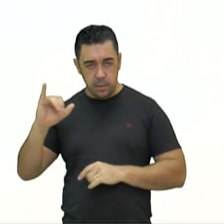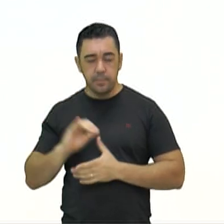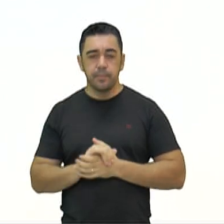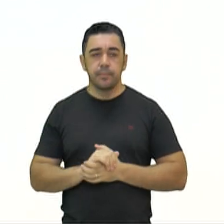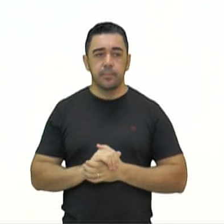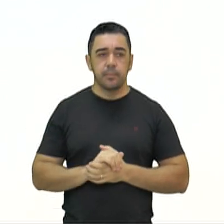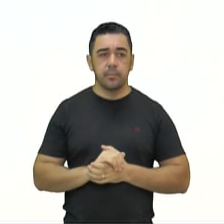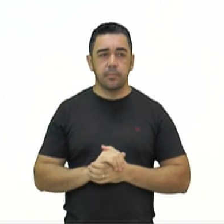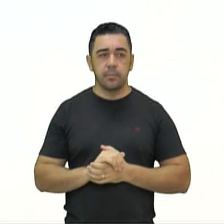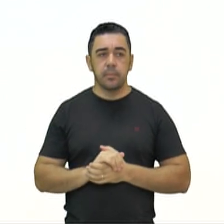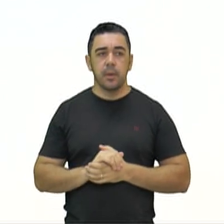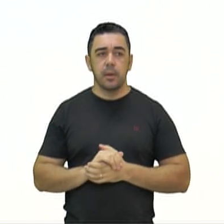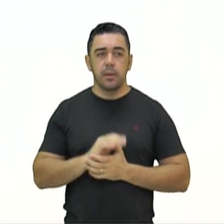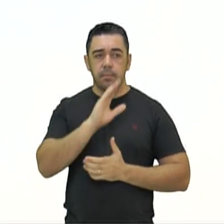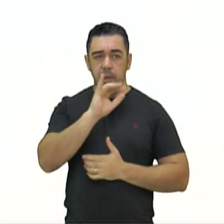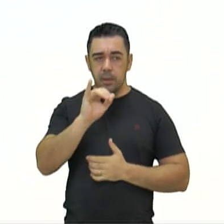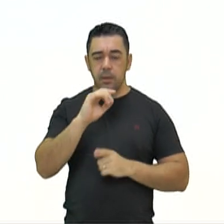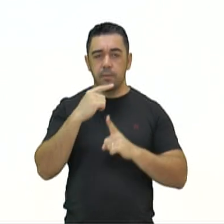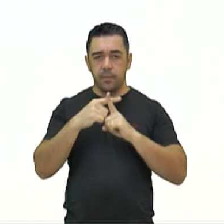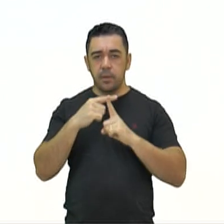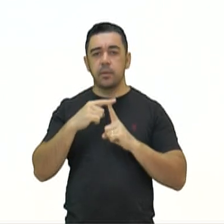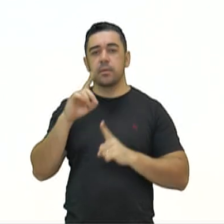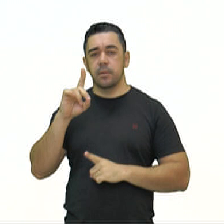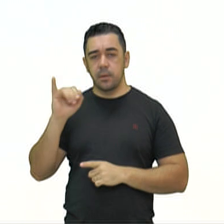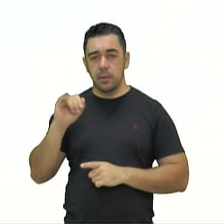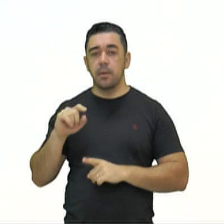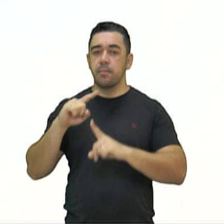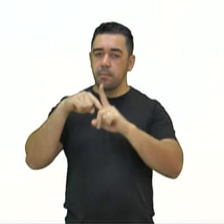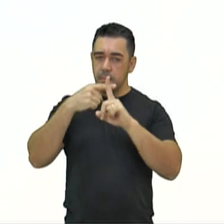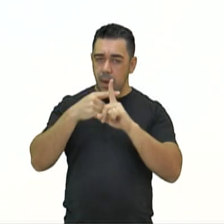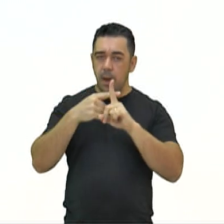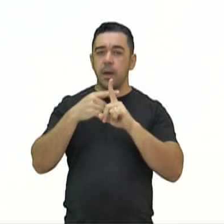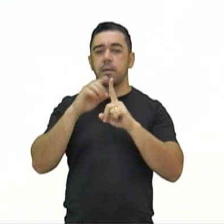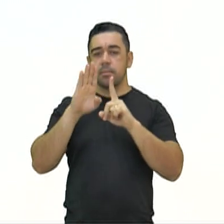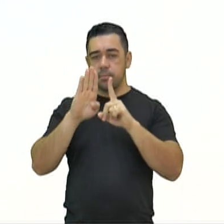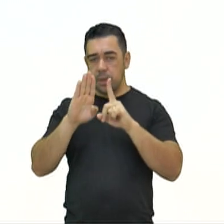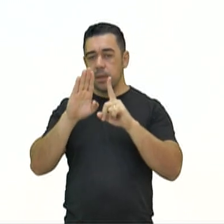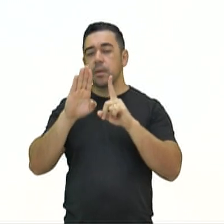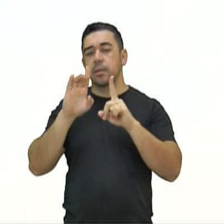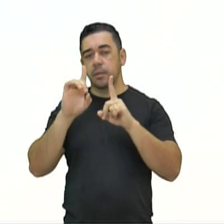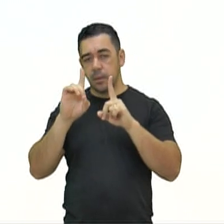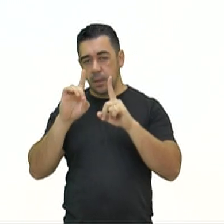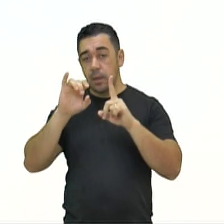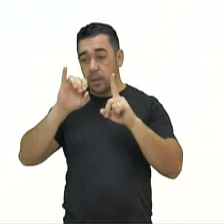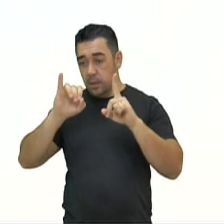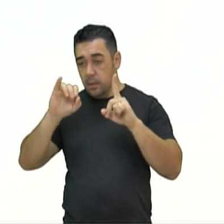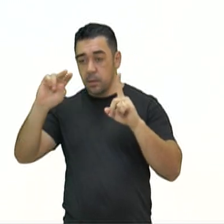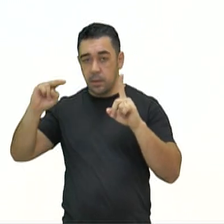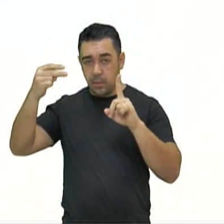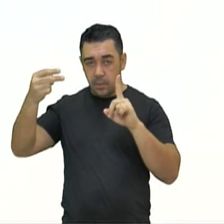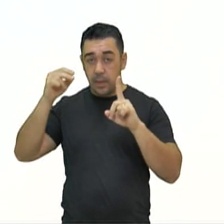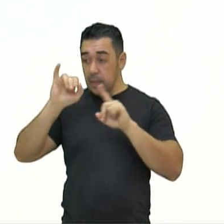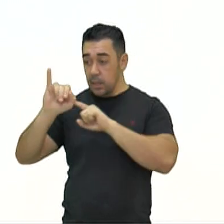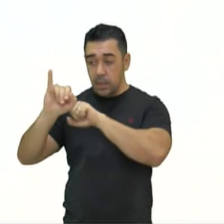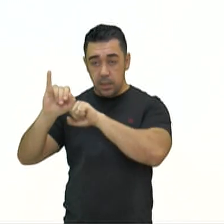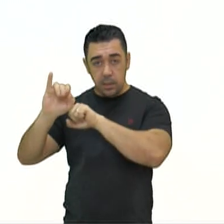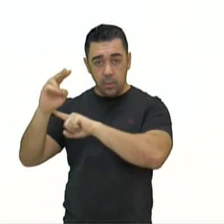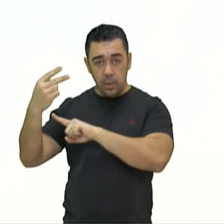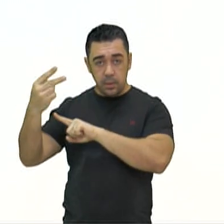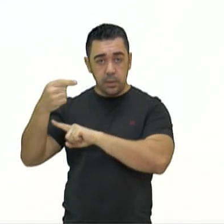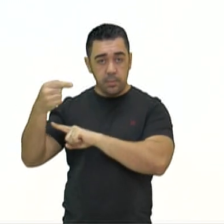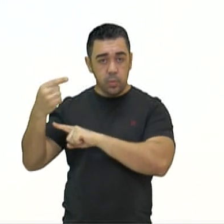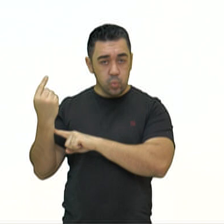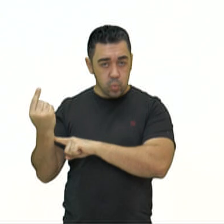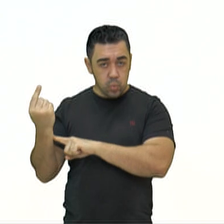BI vezes DI mais BDI ao quadrado, lembrando que I ao quadrado vale menos 1